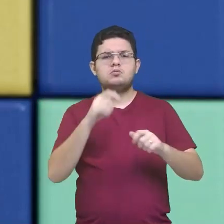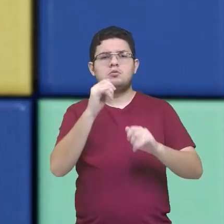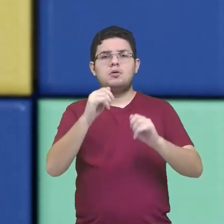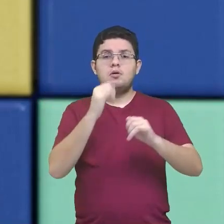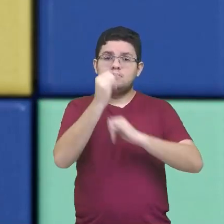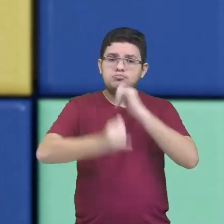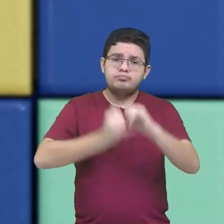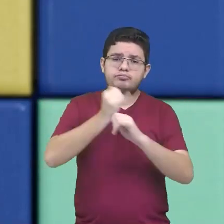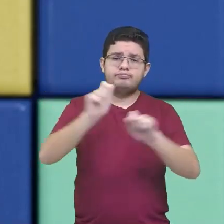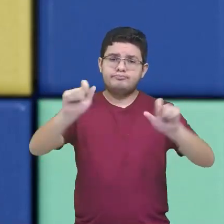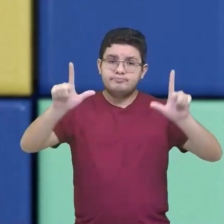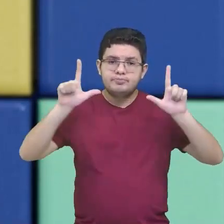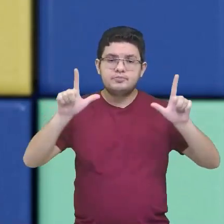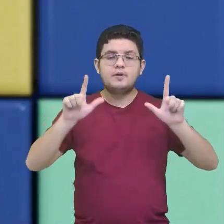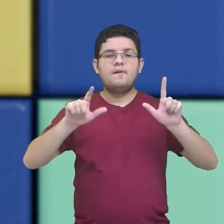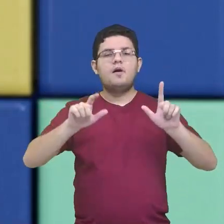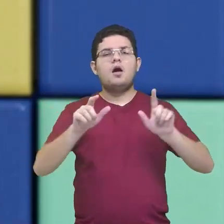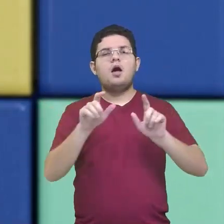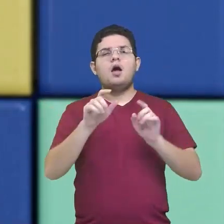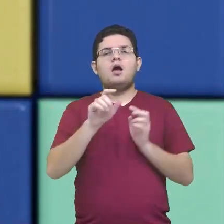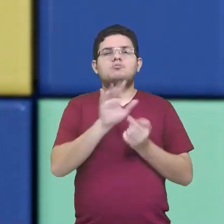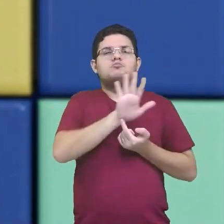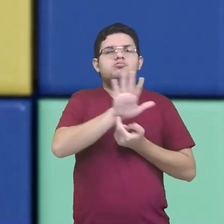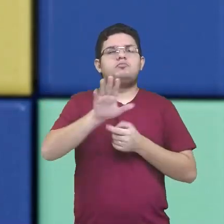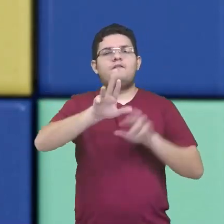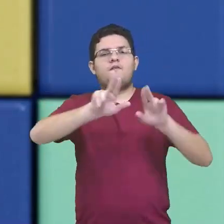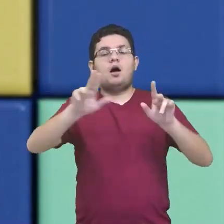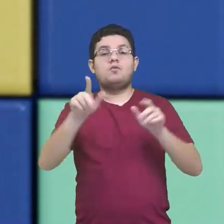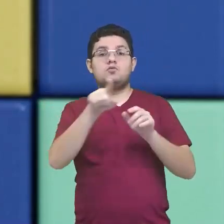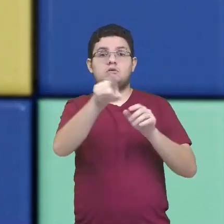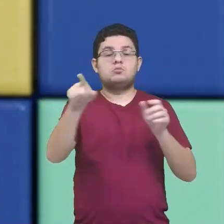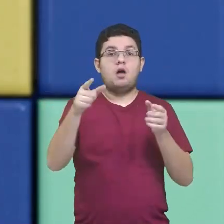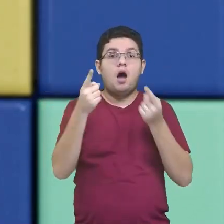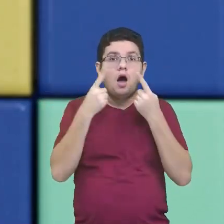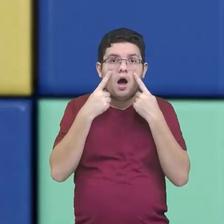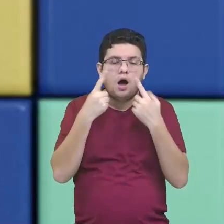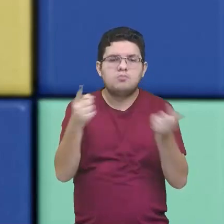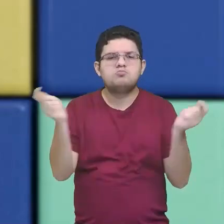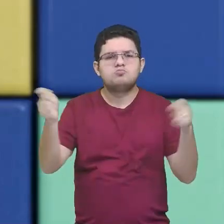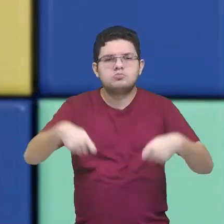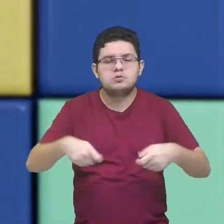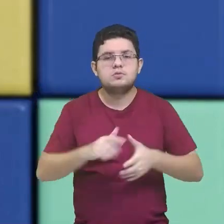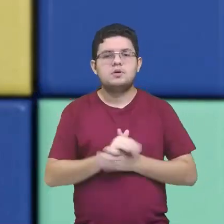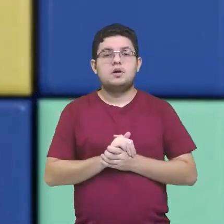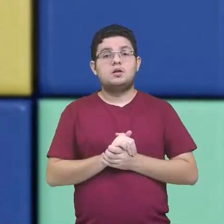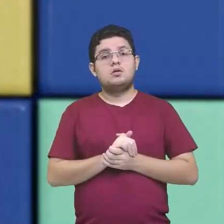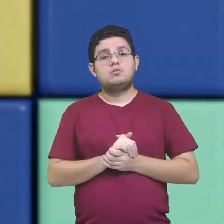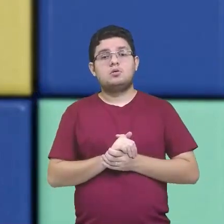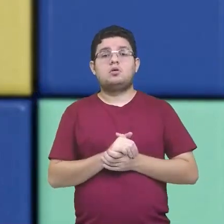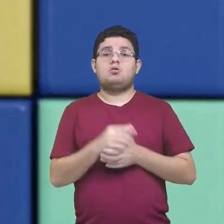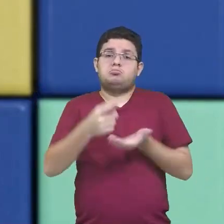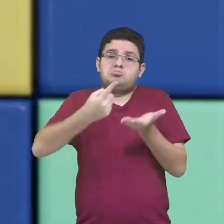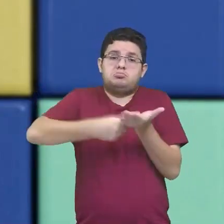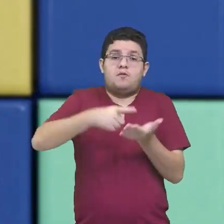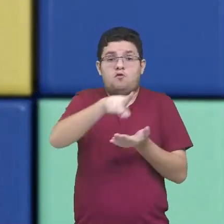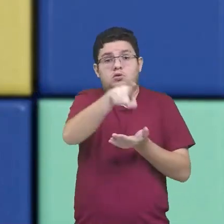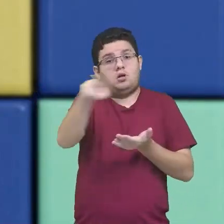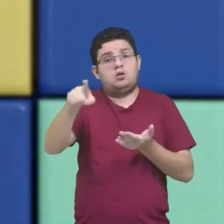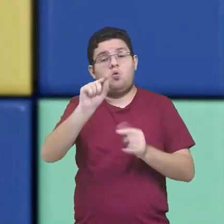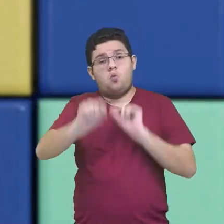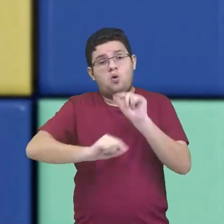do mundo, não é? Então, traz ali bastante curiosidade. Fica aqui o convite, né, para vocês acessarem, tem